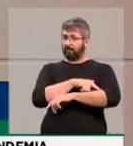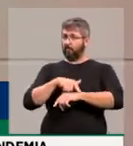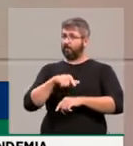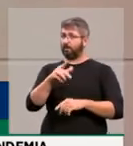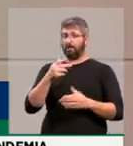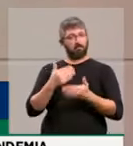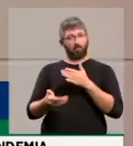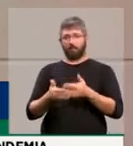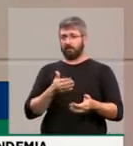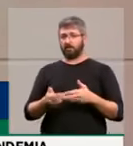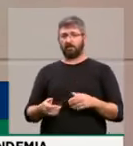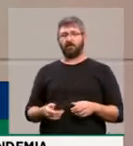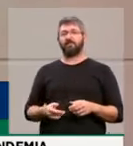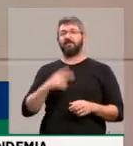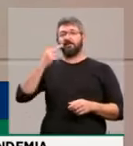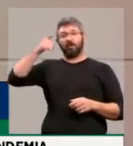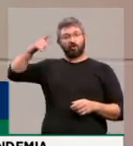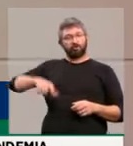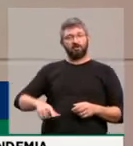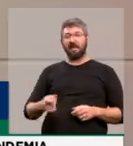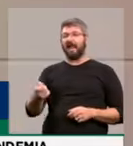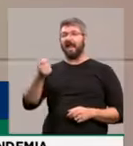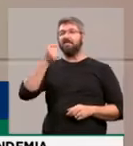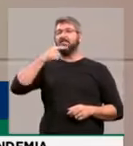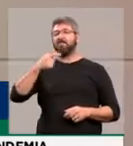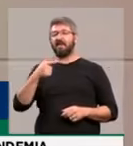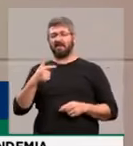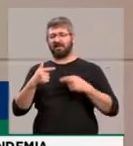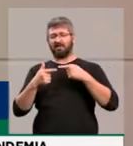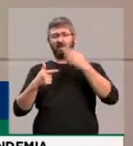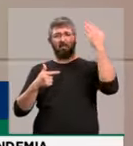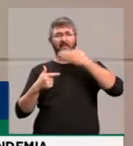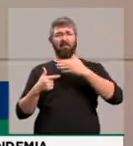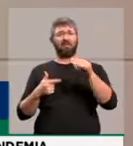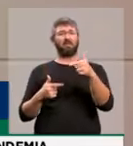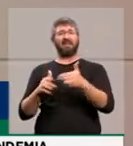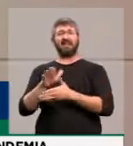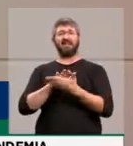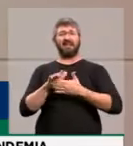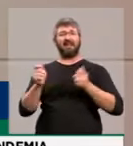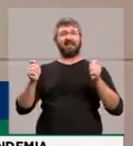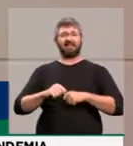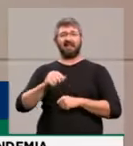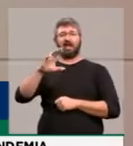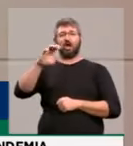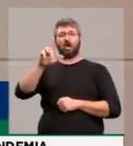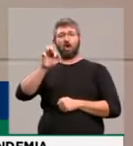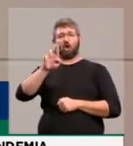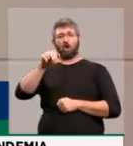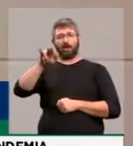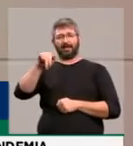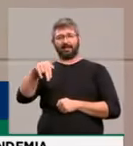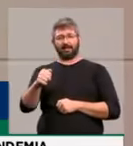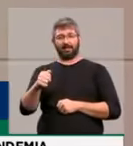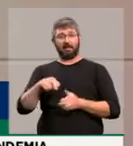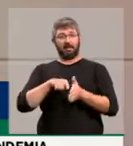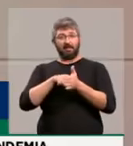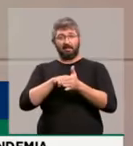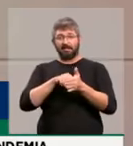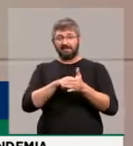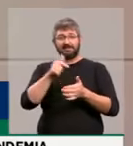comportamento. Recomendou mais uma vez um remédio que não tem eficácia comprovada, que é a hidroxicloroquina. Não há pesquisa que comprove